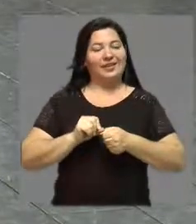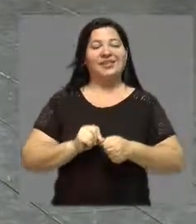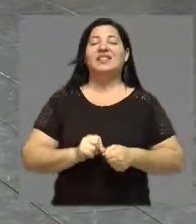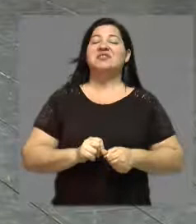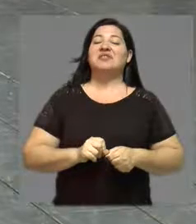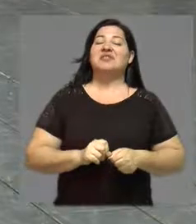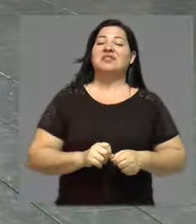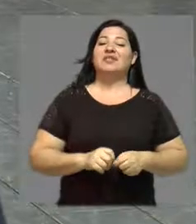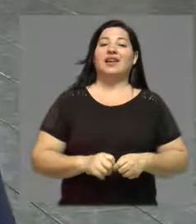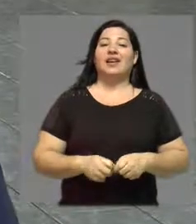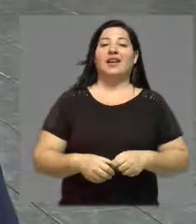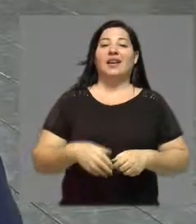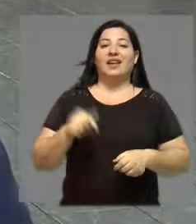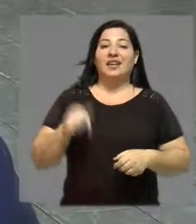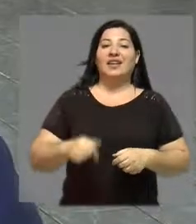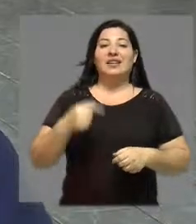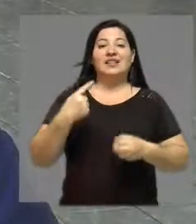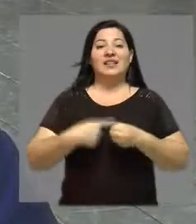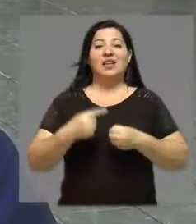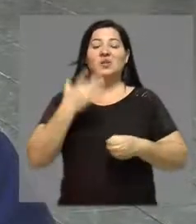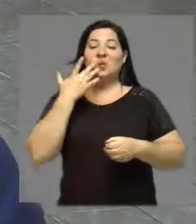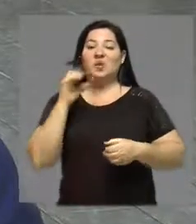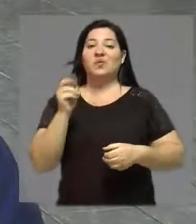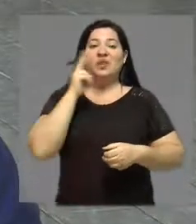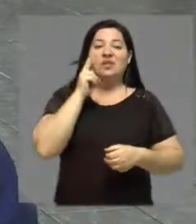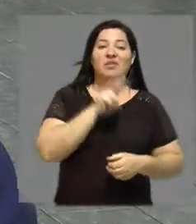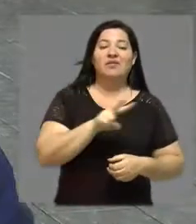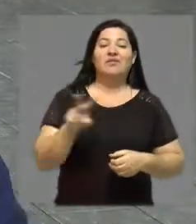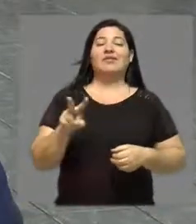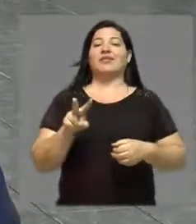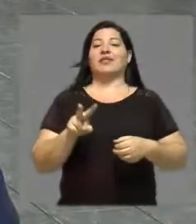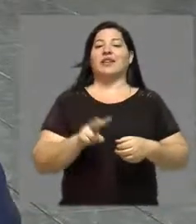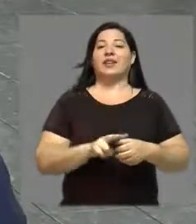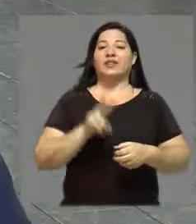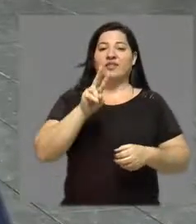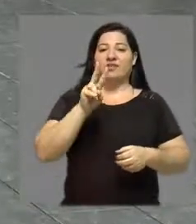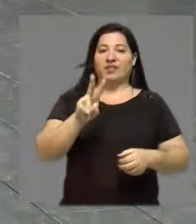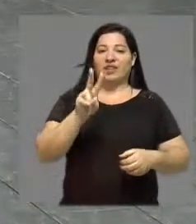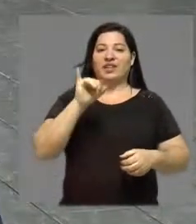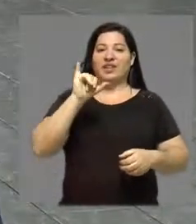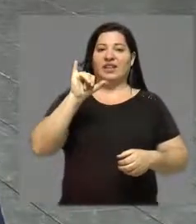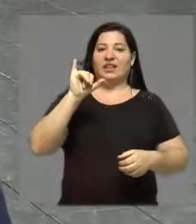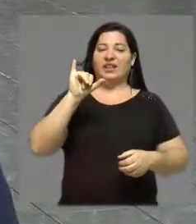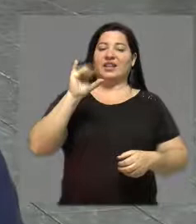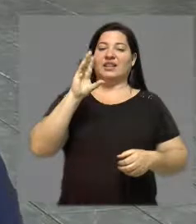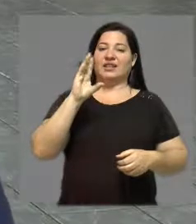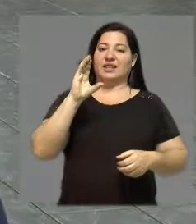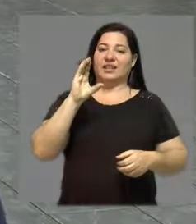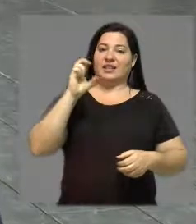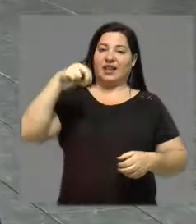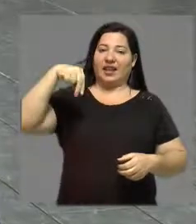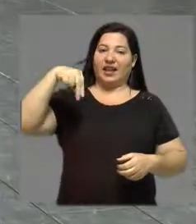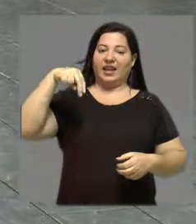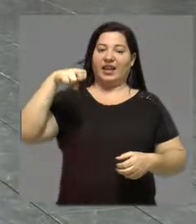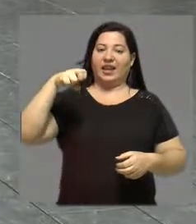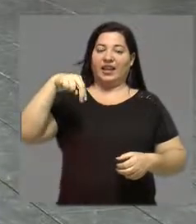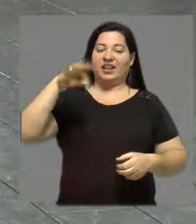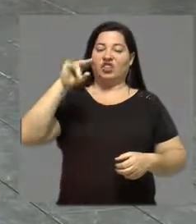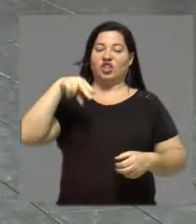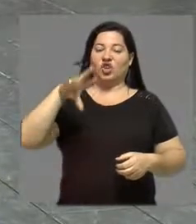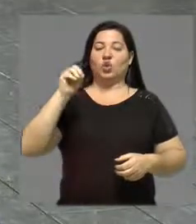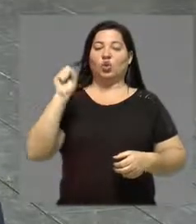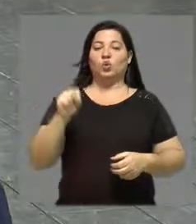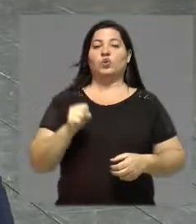tradicional na cidade de Ourinhos, várias vezes nós vimos, né, os vicentinos nos semáforos, principalmente